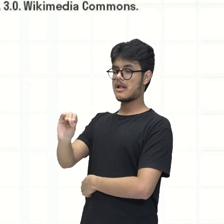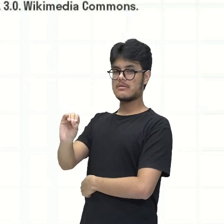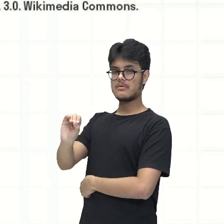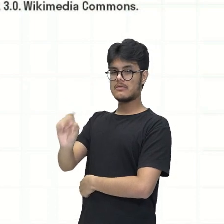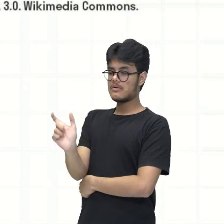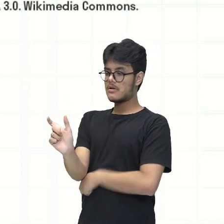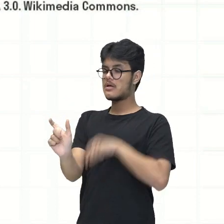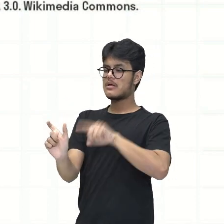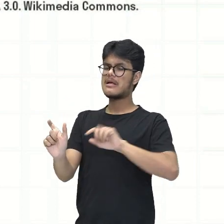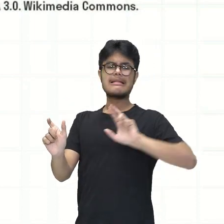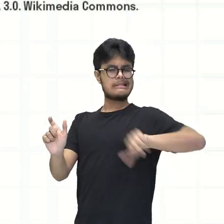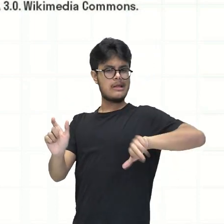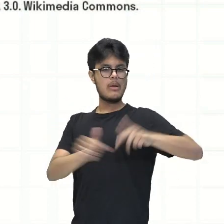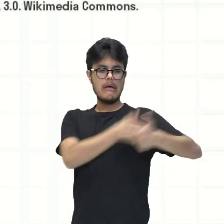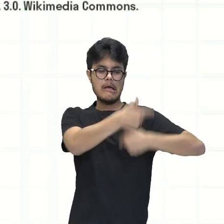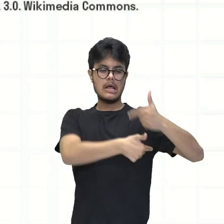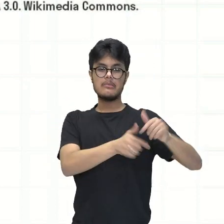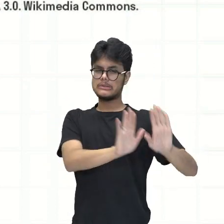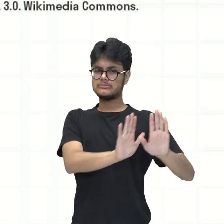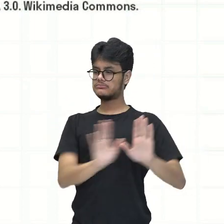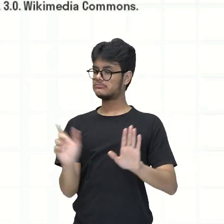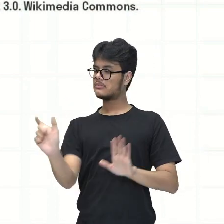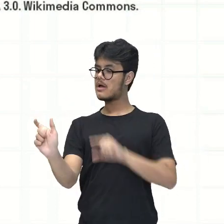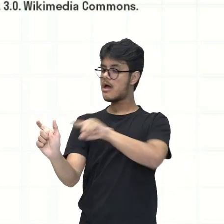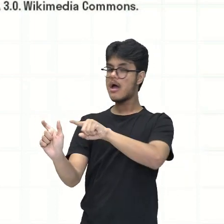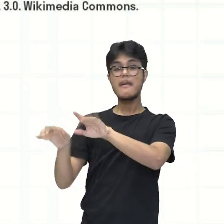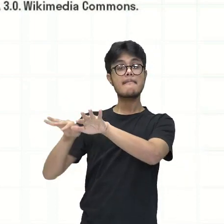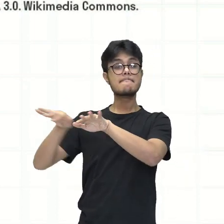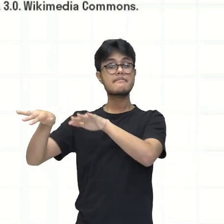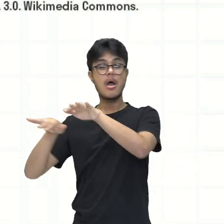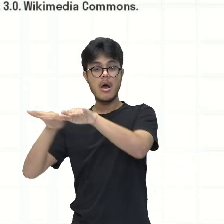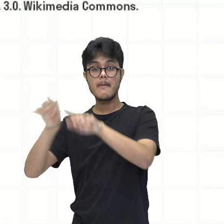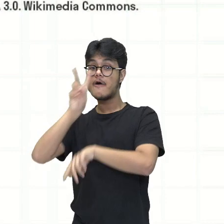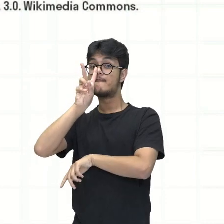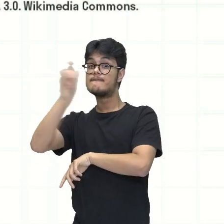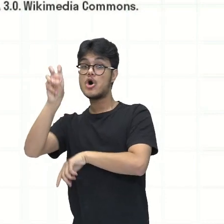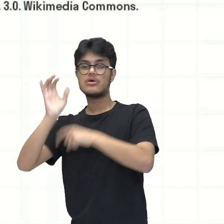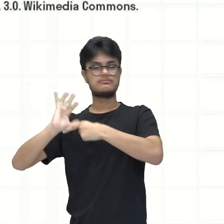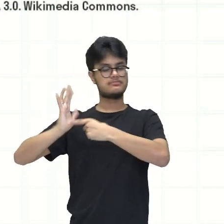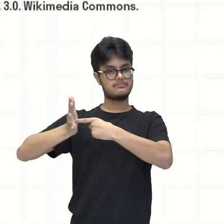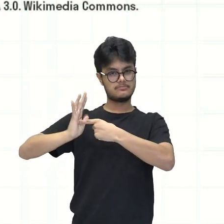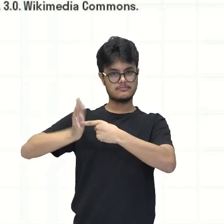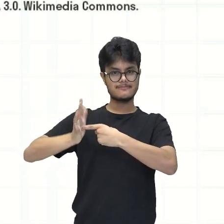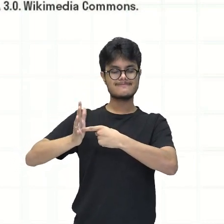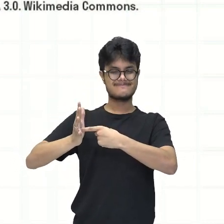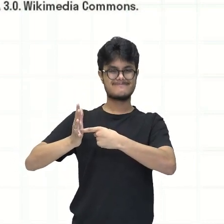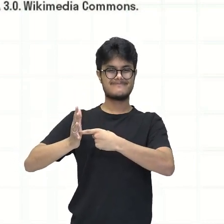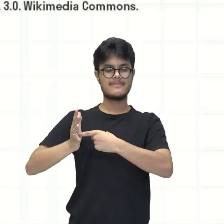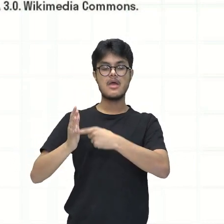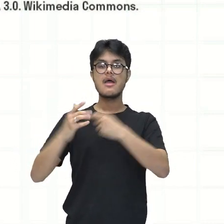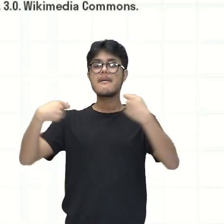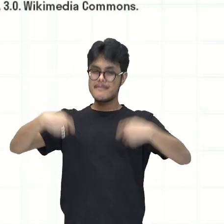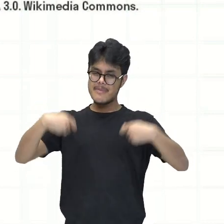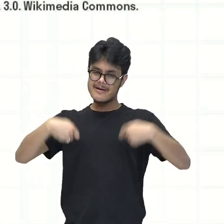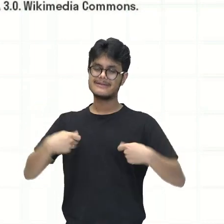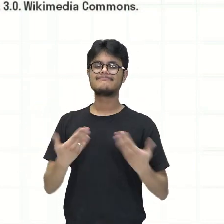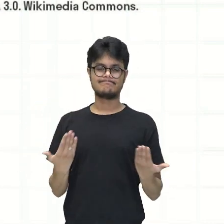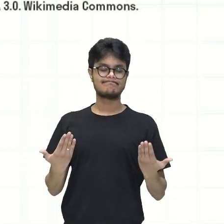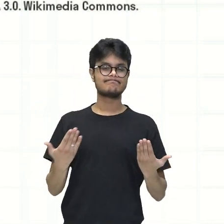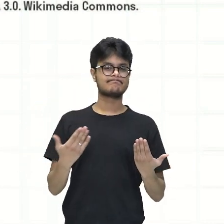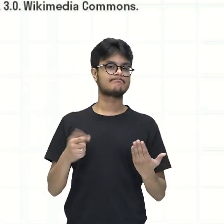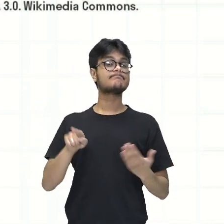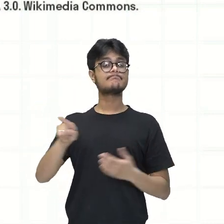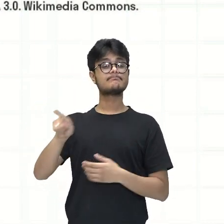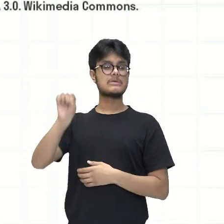um deslocamento, ou seja, o que estava sendo necessário naquela máquina, então, era a execução